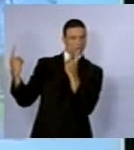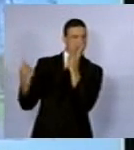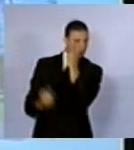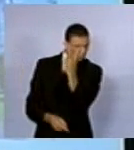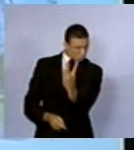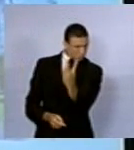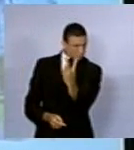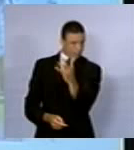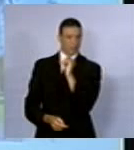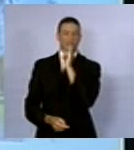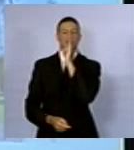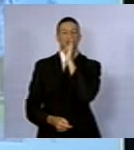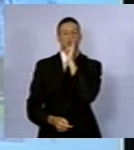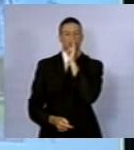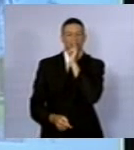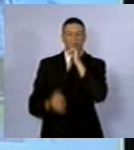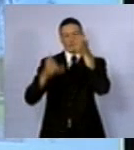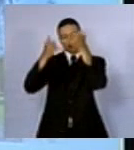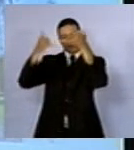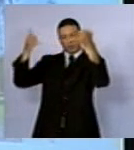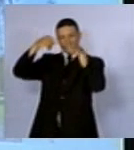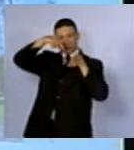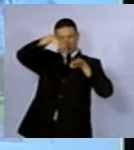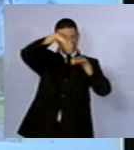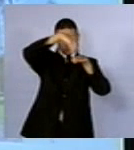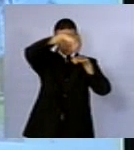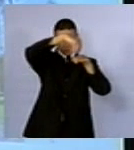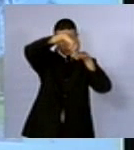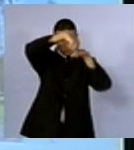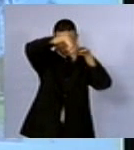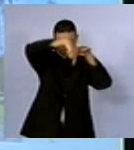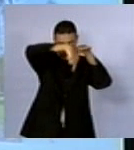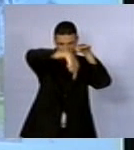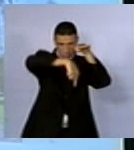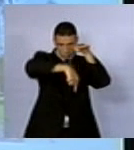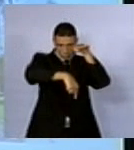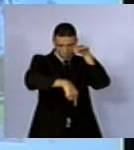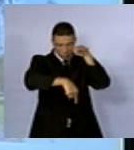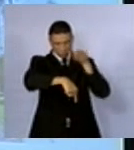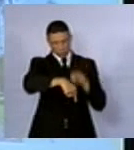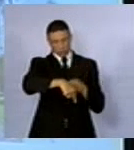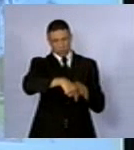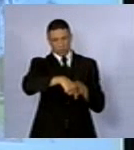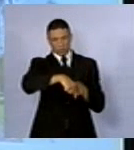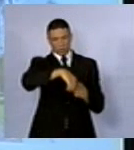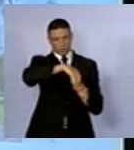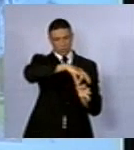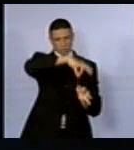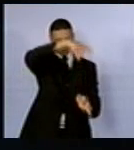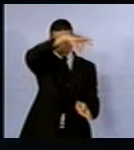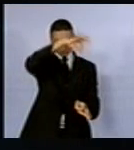A projeção desses cabos no solo cria o que se chama de faixa de transmissão.